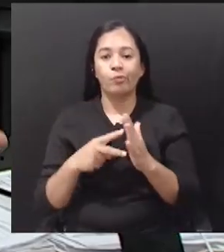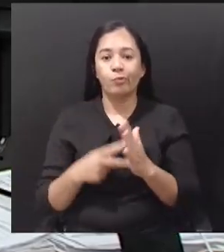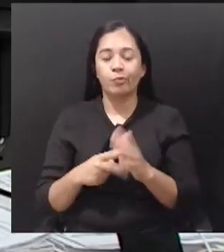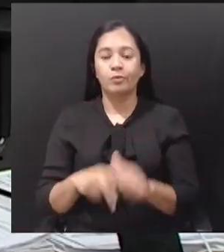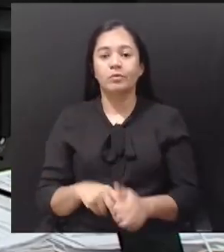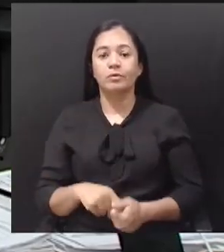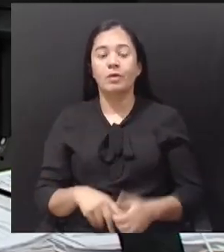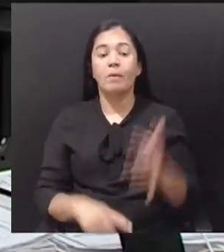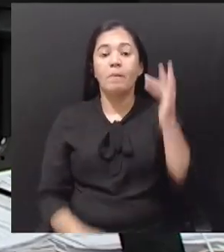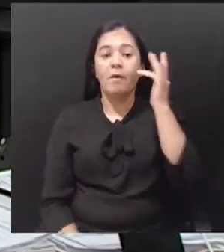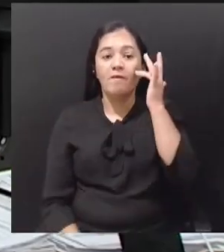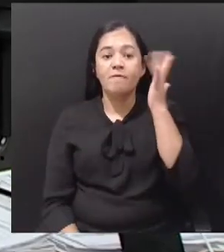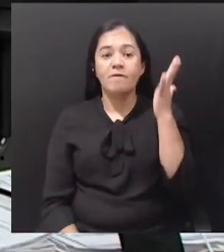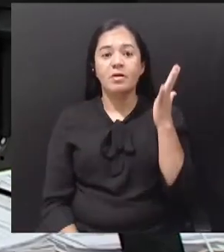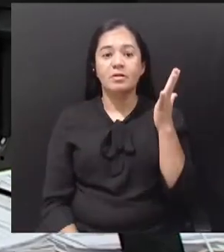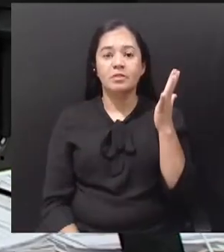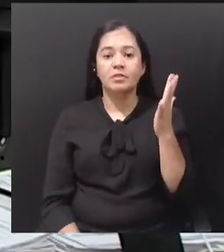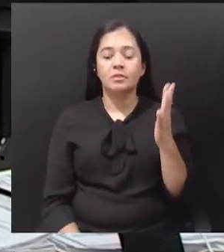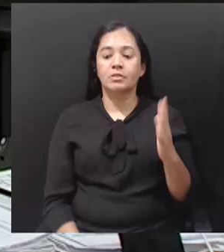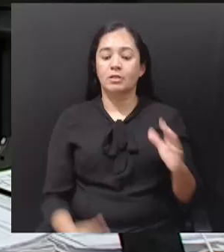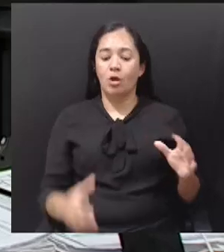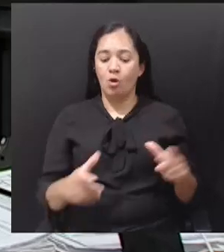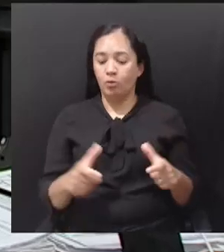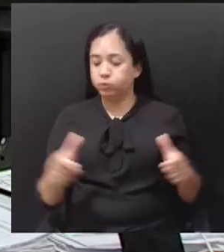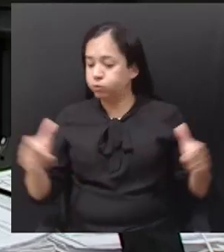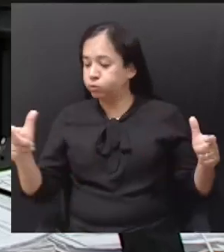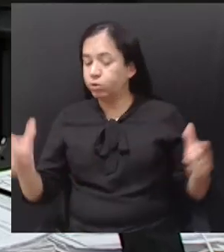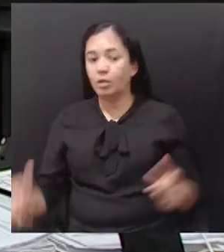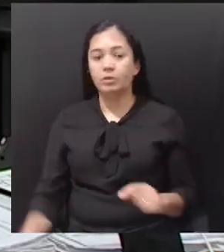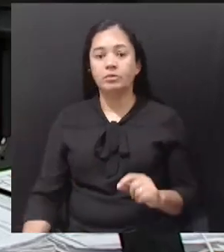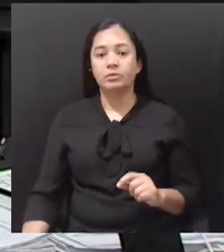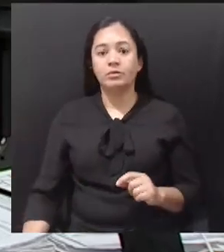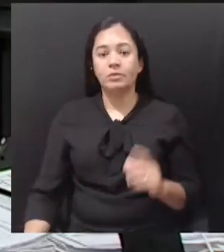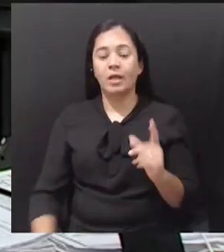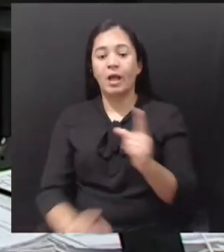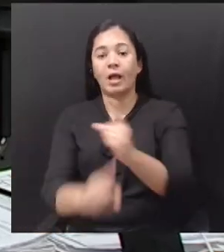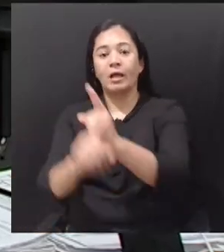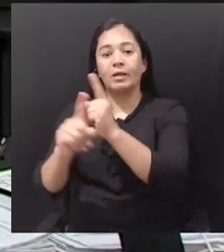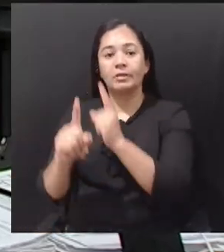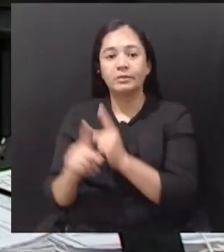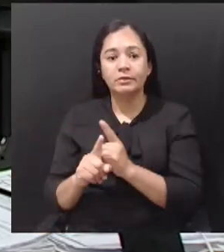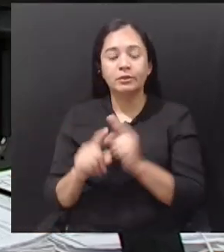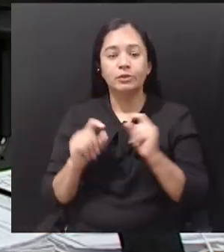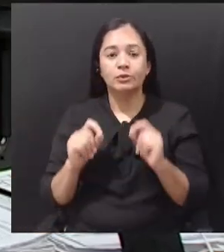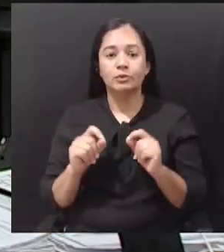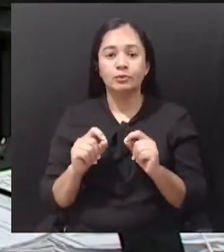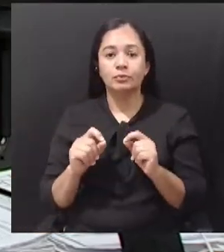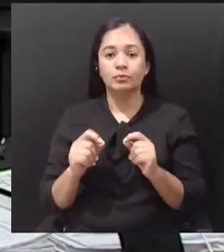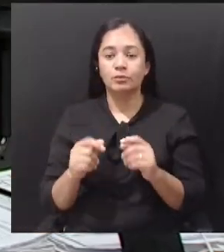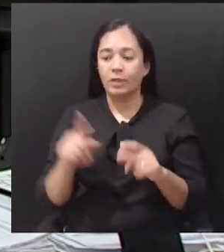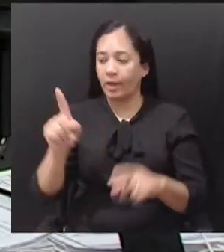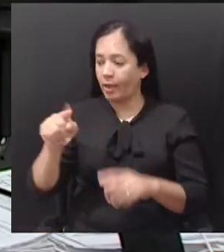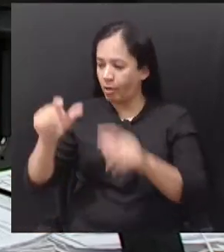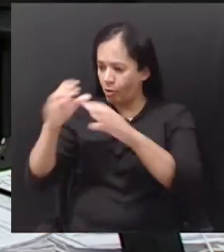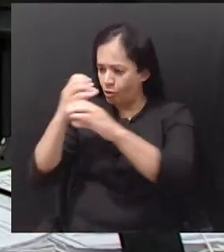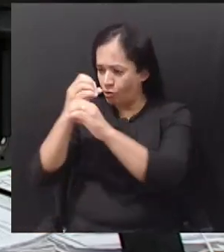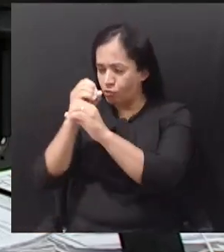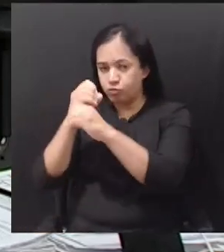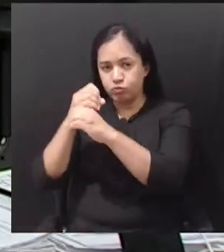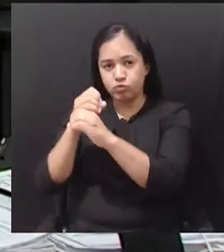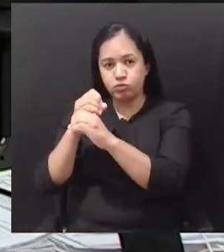de grande porte e que atende, né, porque é um laboratório que